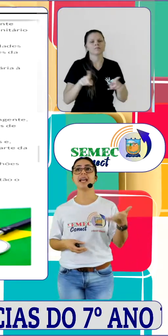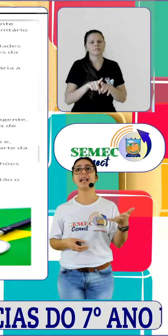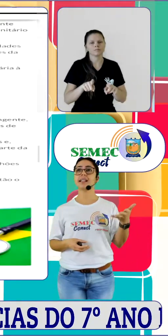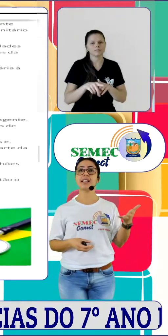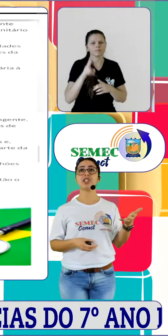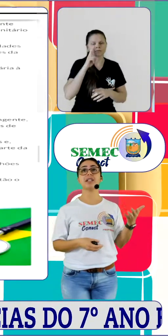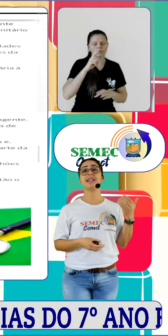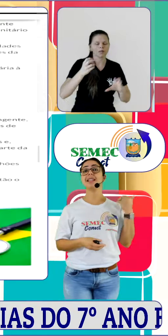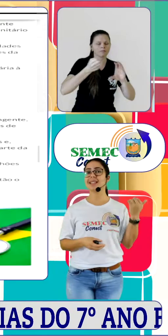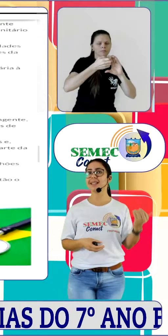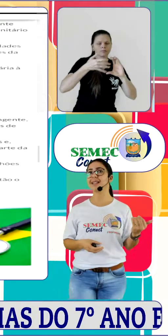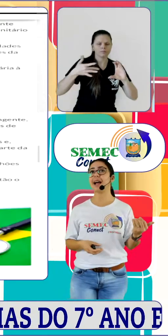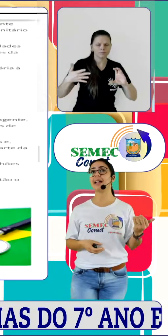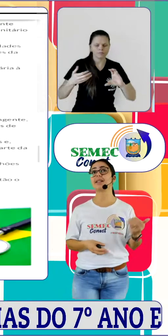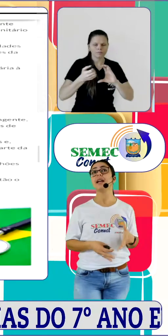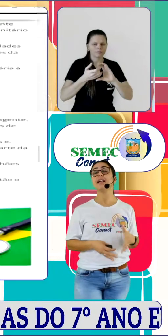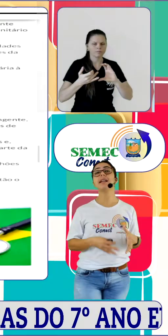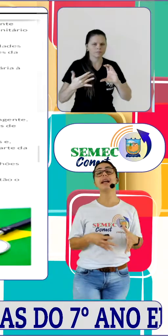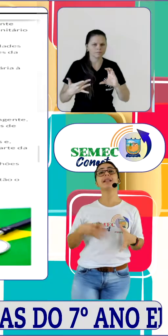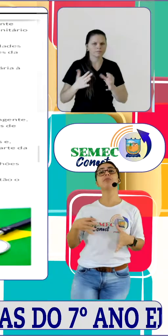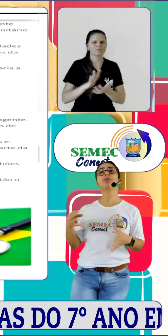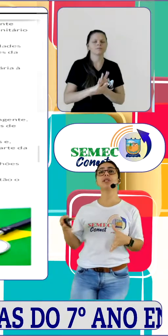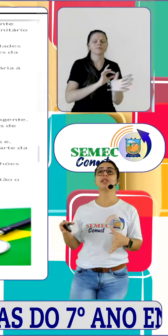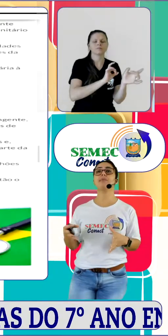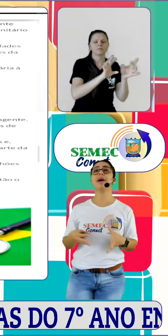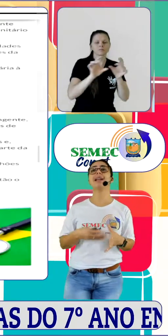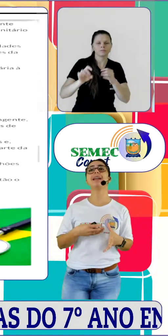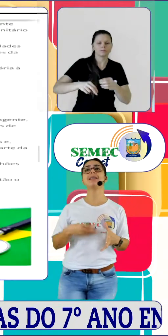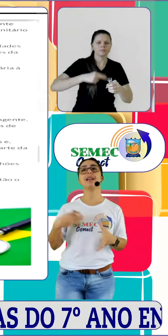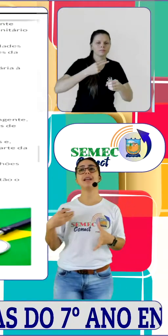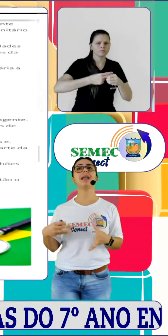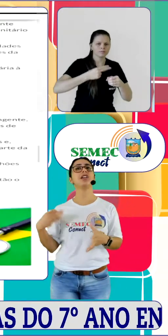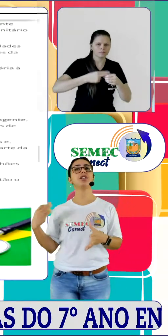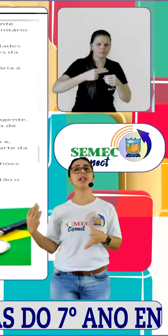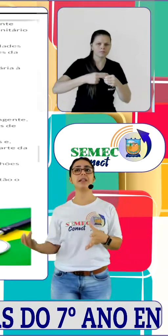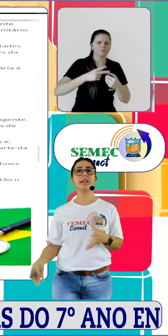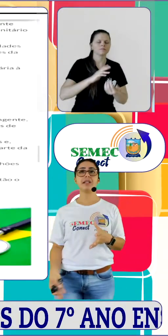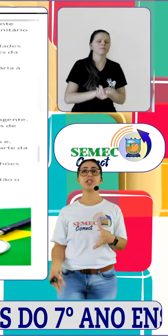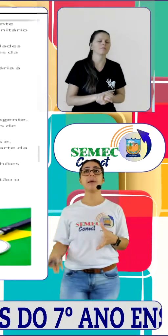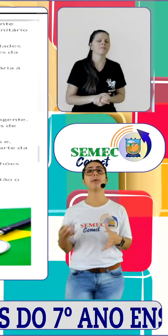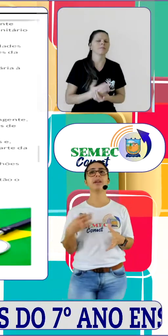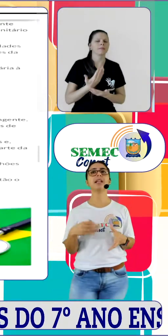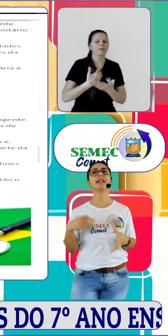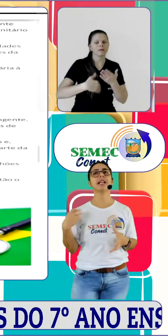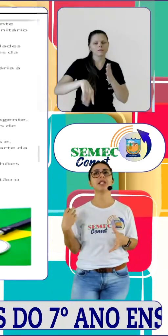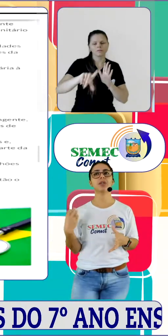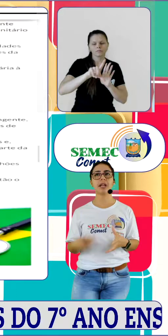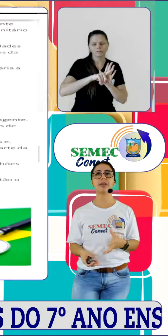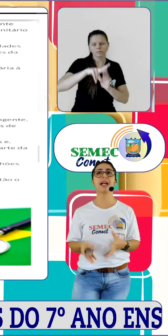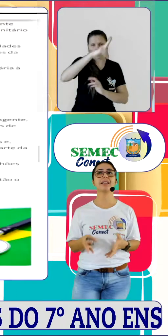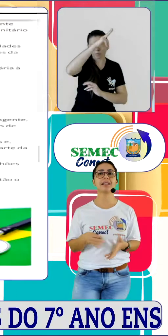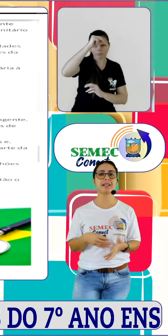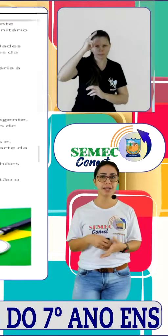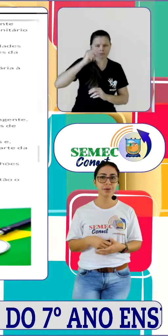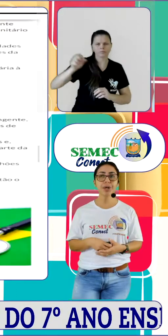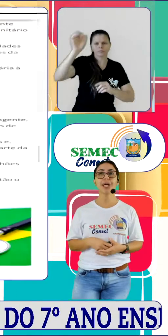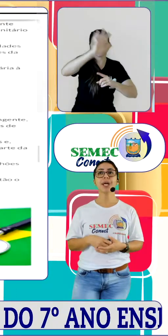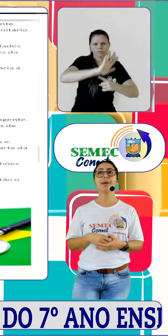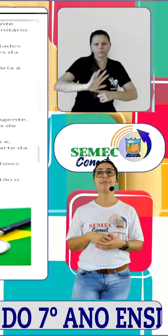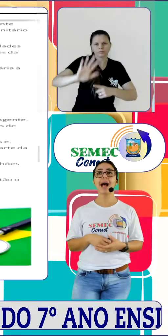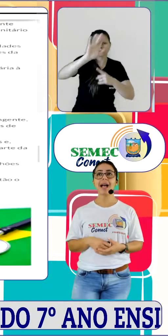às características e necessidades de cada município, além de seguirem as diretrizes da Política Nacional de